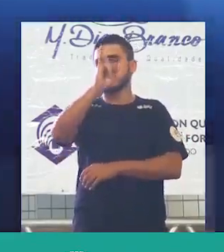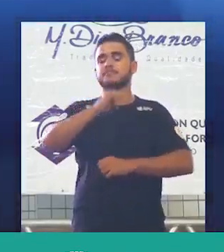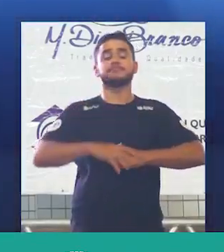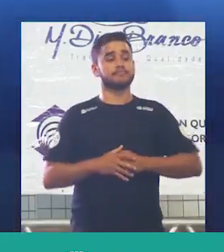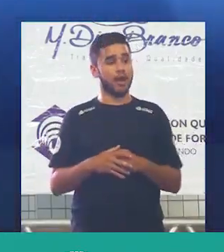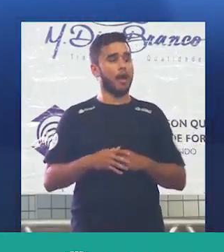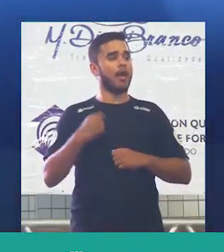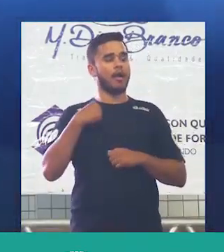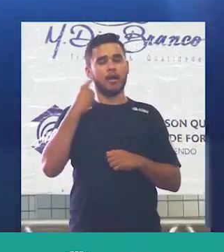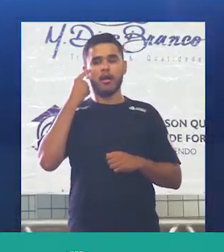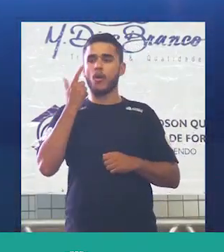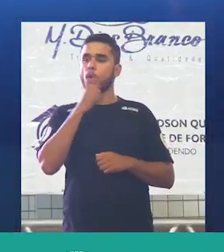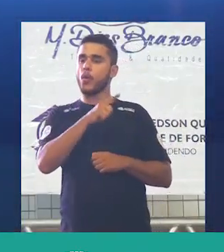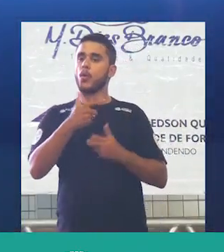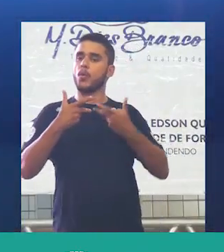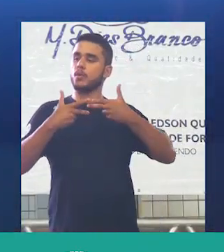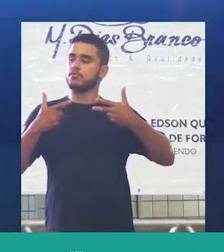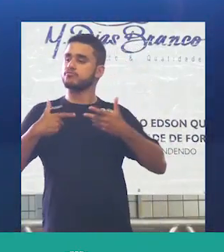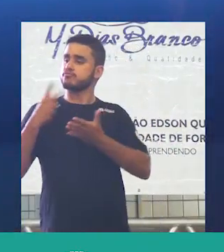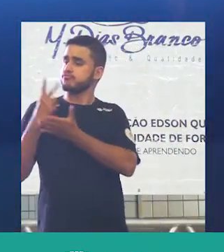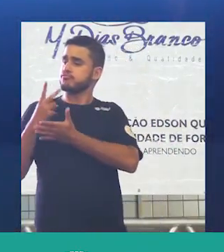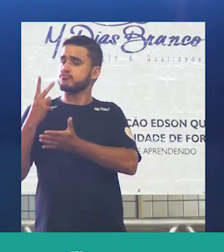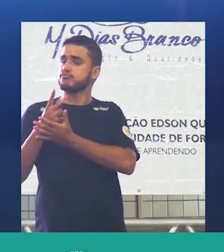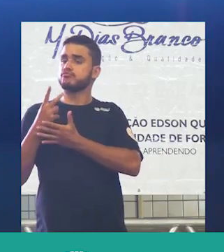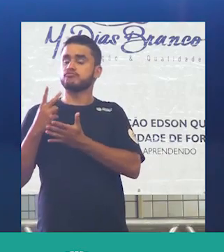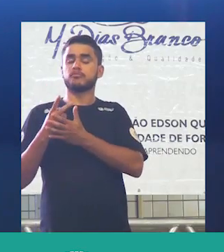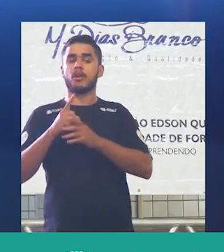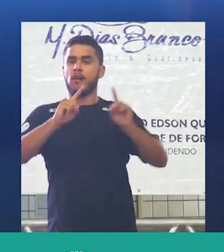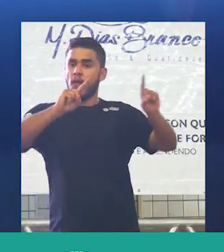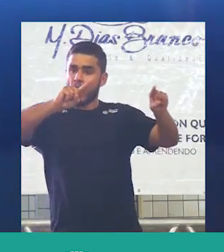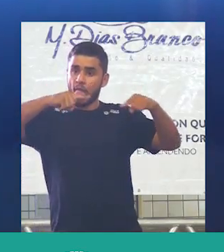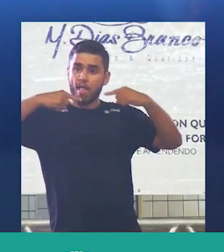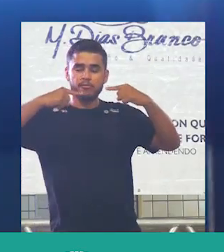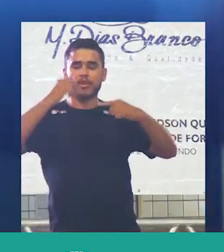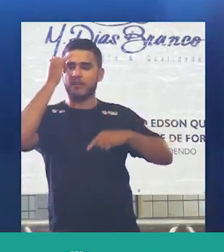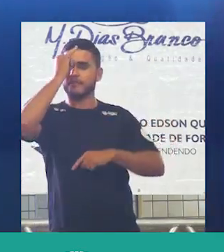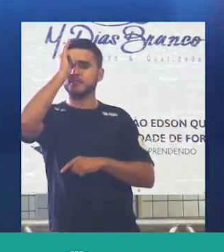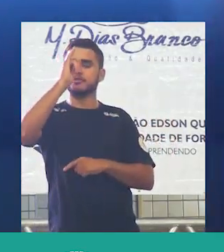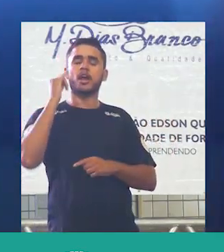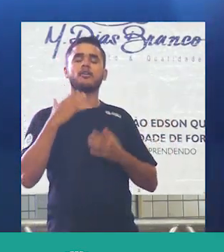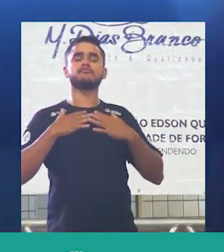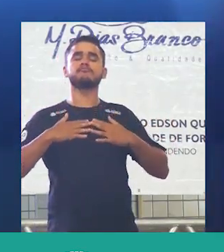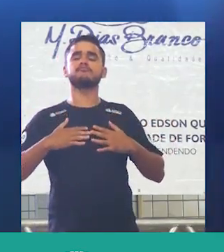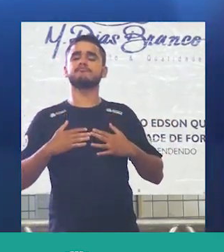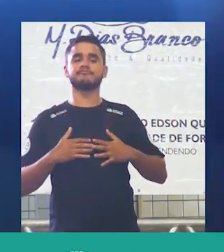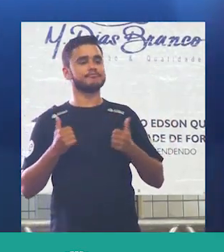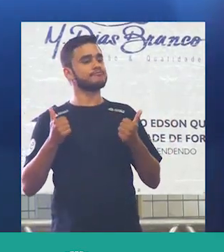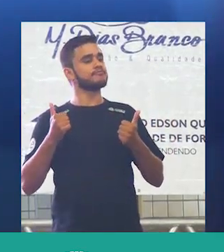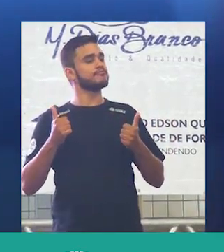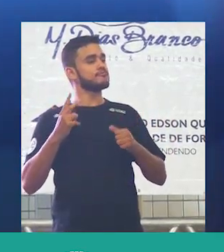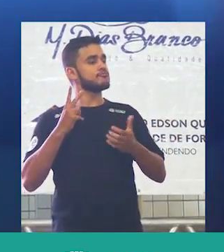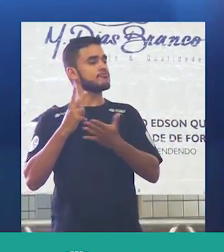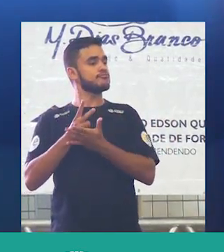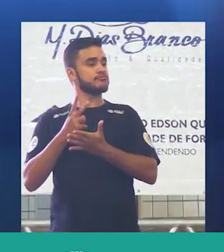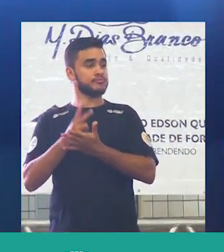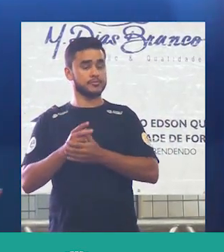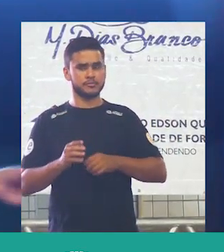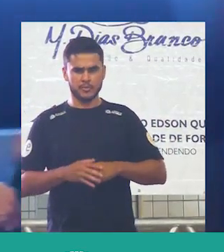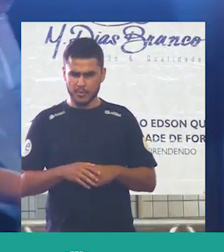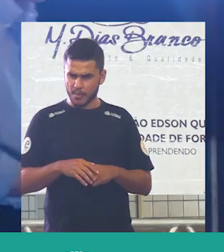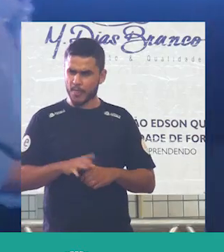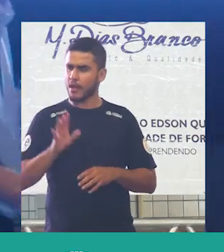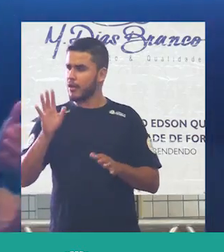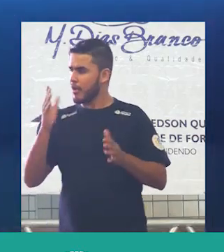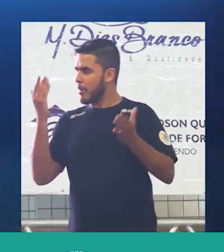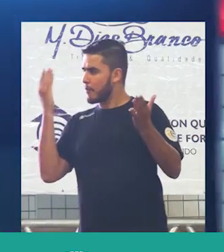a classe burguesa se prevaleceu no poder. Ciliano, mas vamos lá. E hoje em dia a gente não